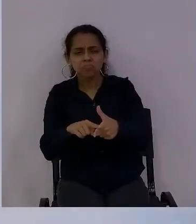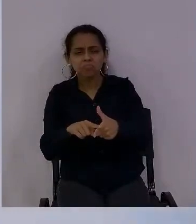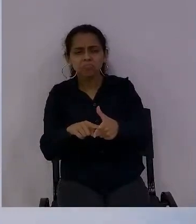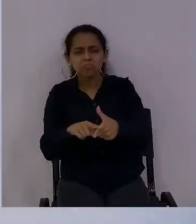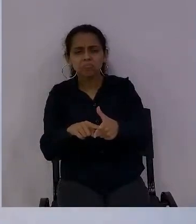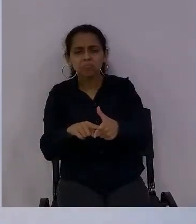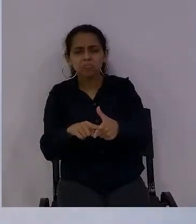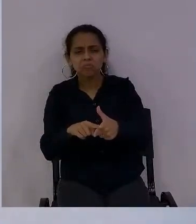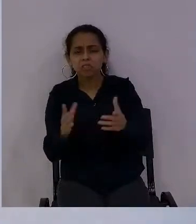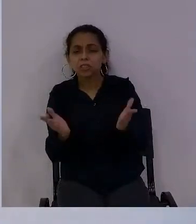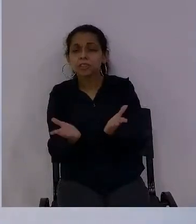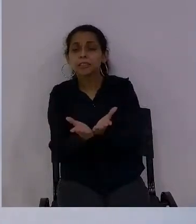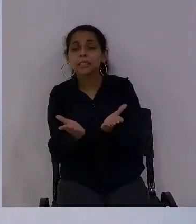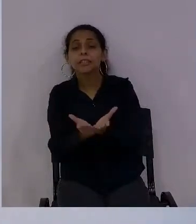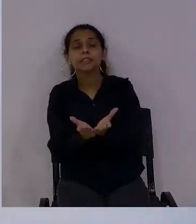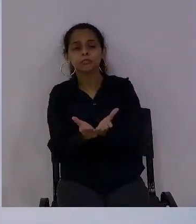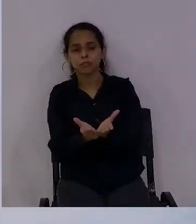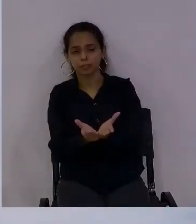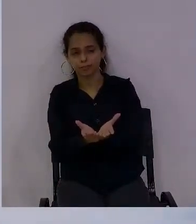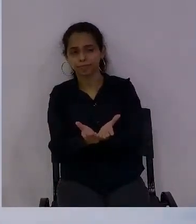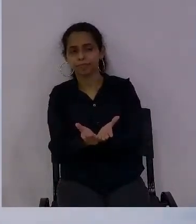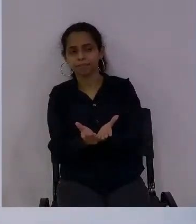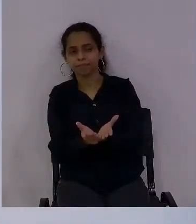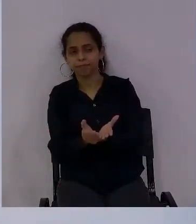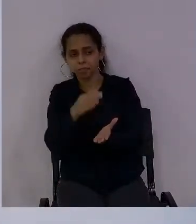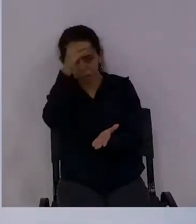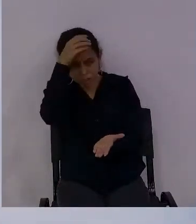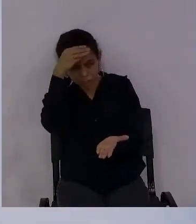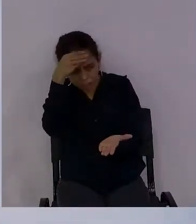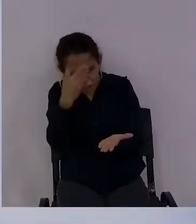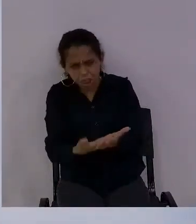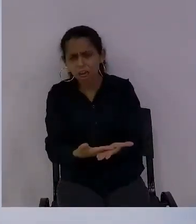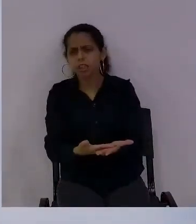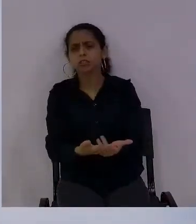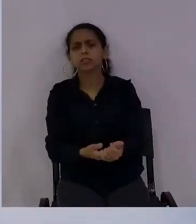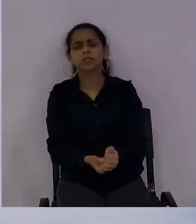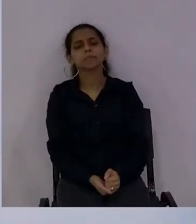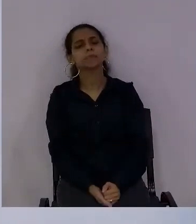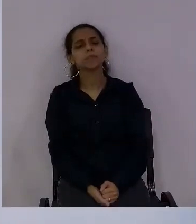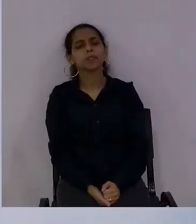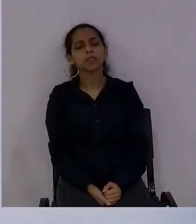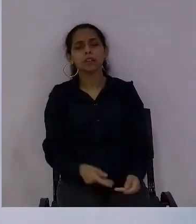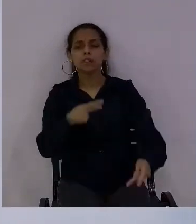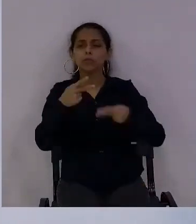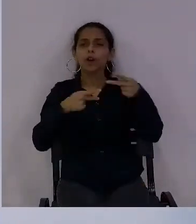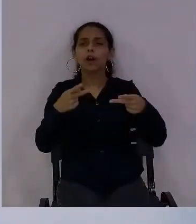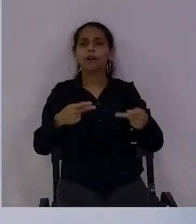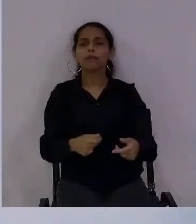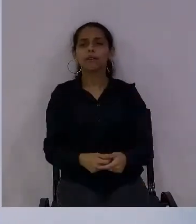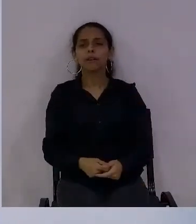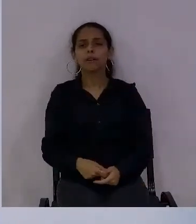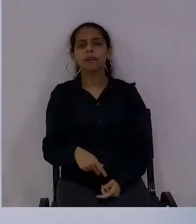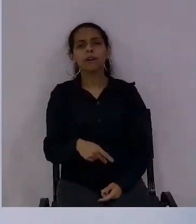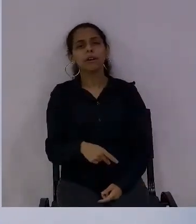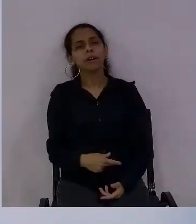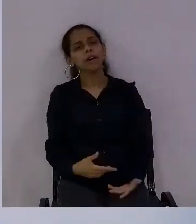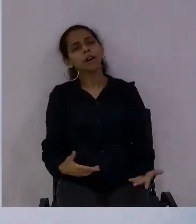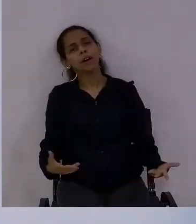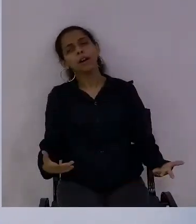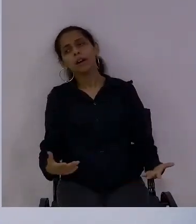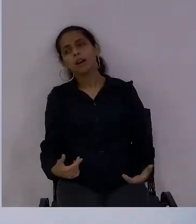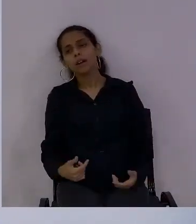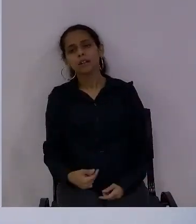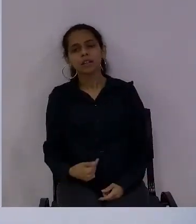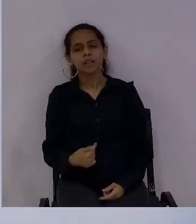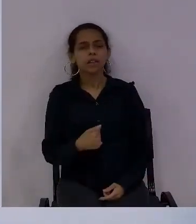Pastor, eu não estou conseguindo orar, eu estou fraco, eu estou pensando em dar um tempo, eu acho que eu vou largar tudo,